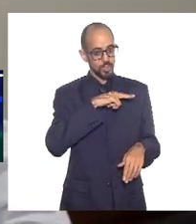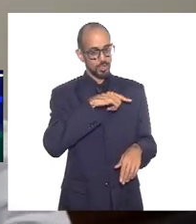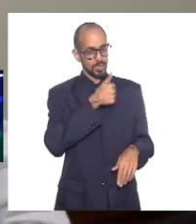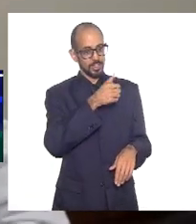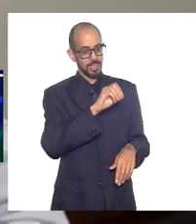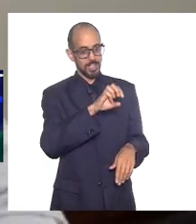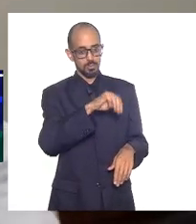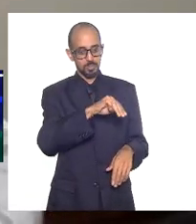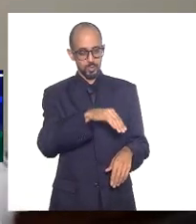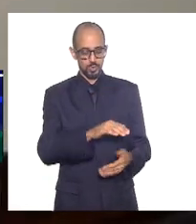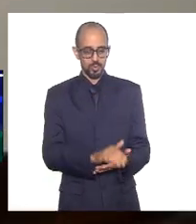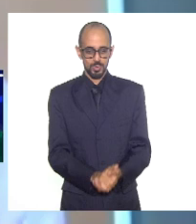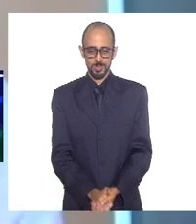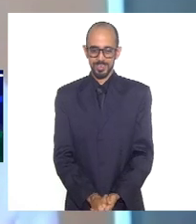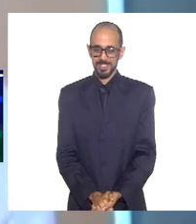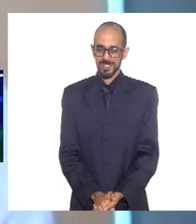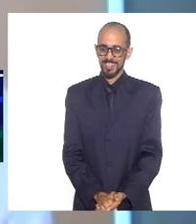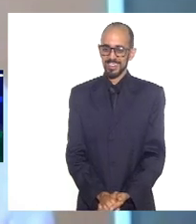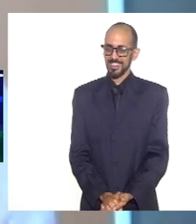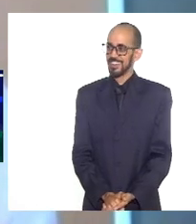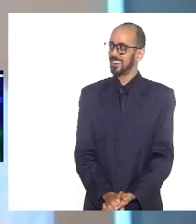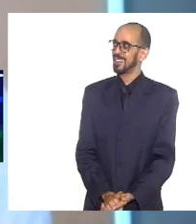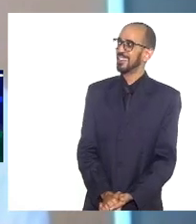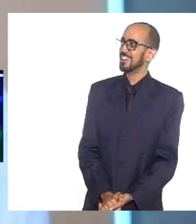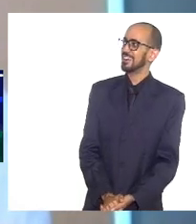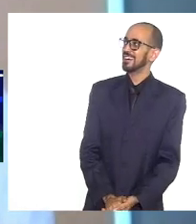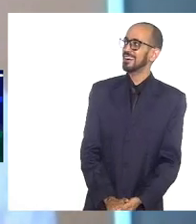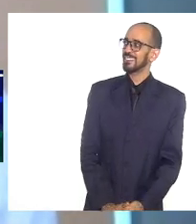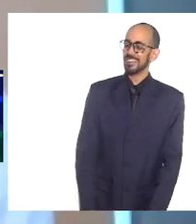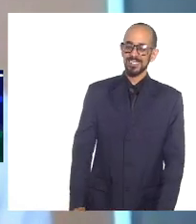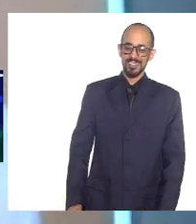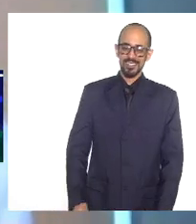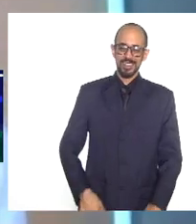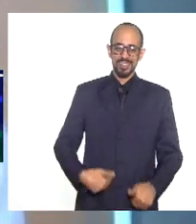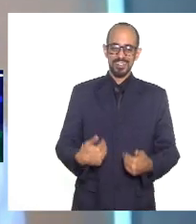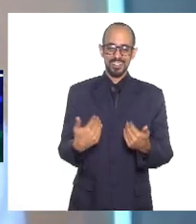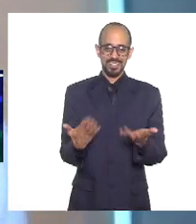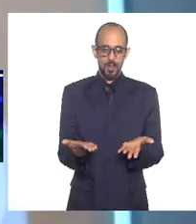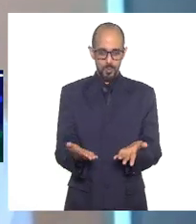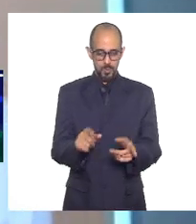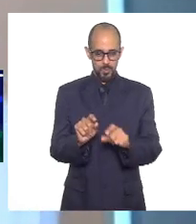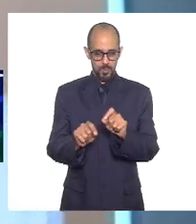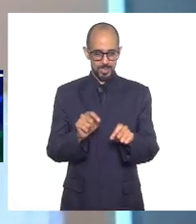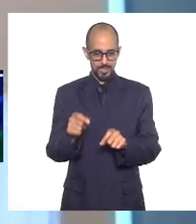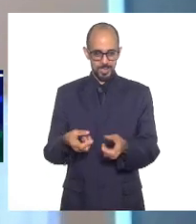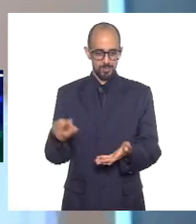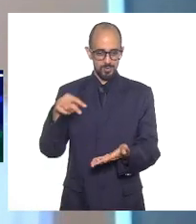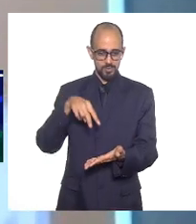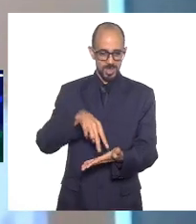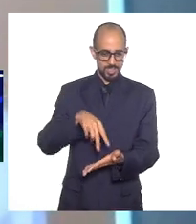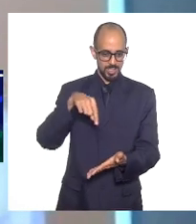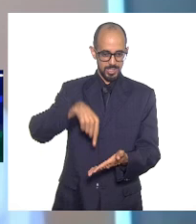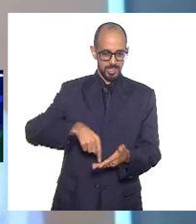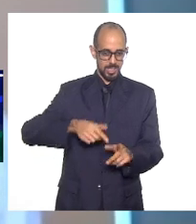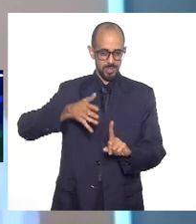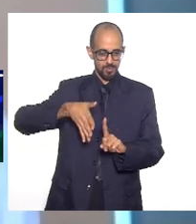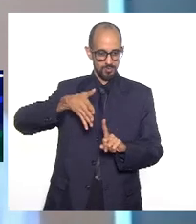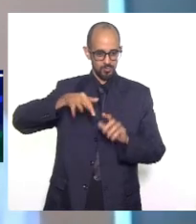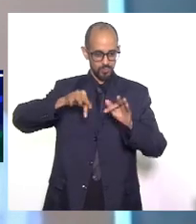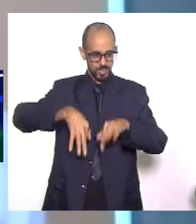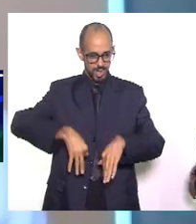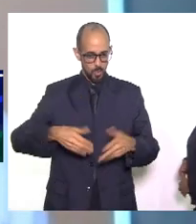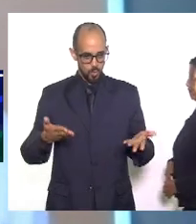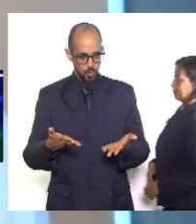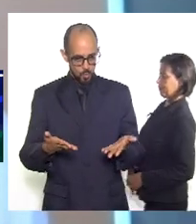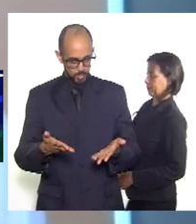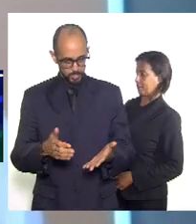regimental. Obrigada, deputado Valdec. Bem, o que me traz a esse expediente final hoje,